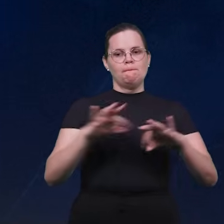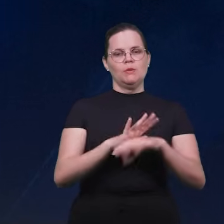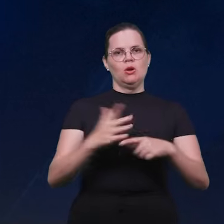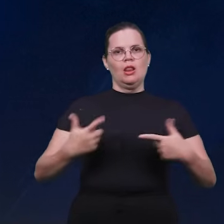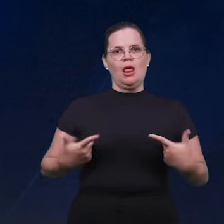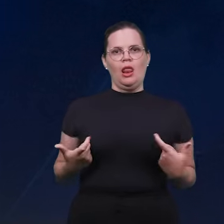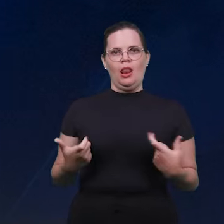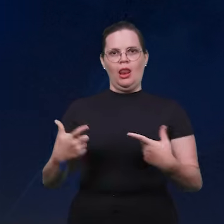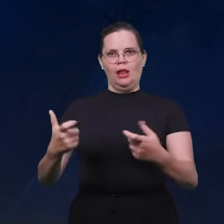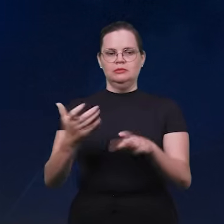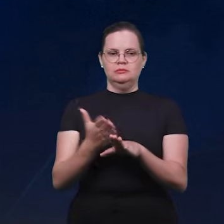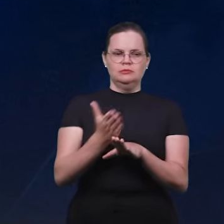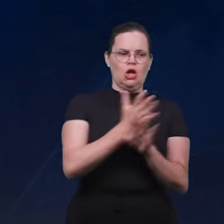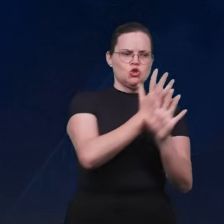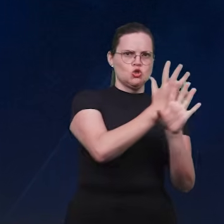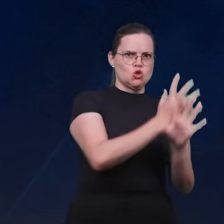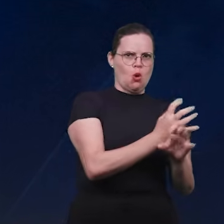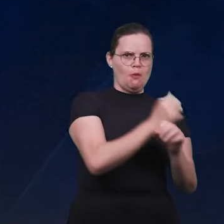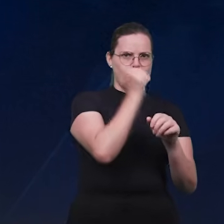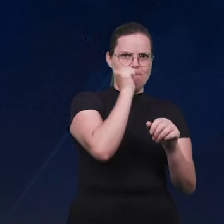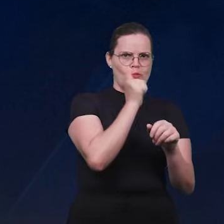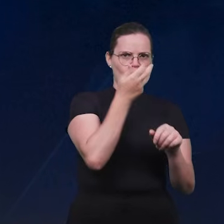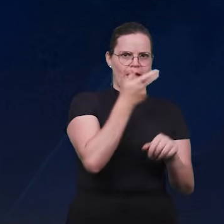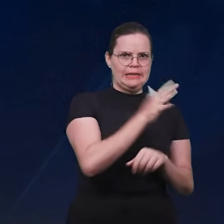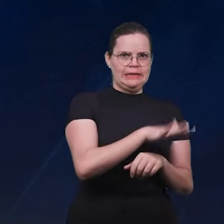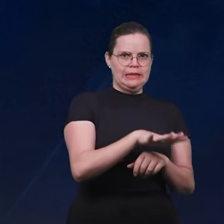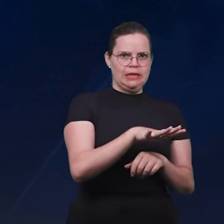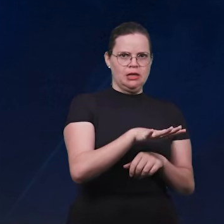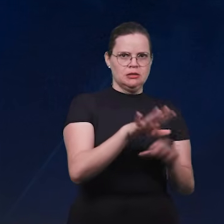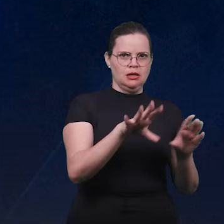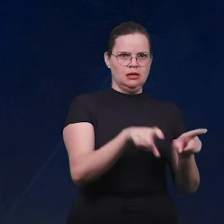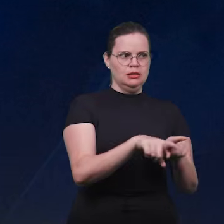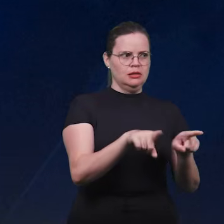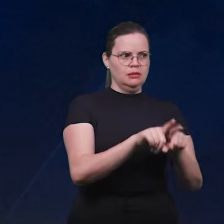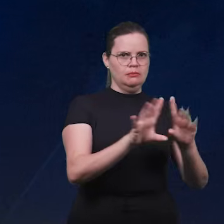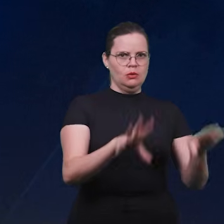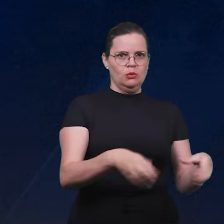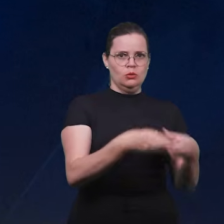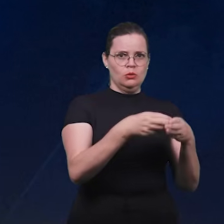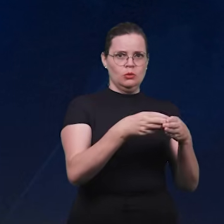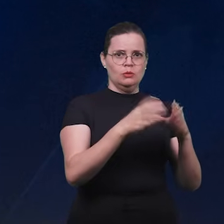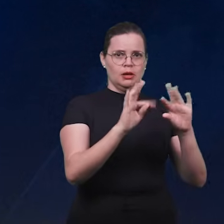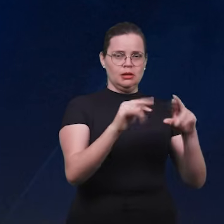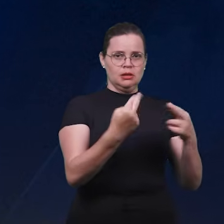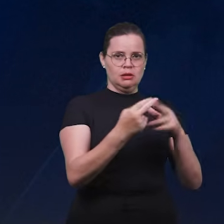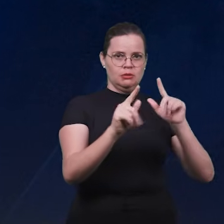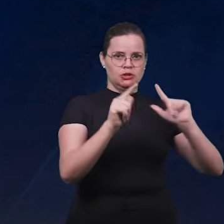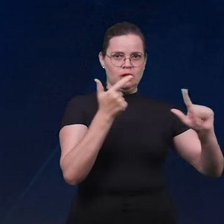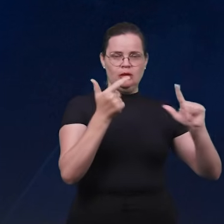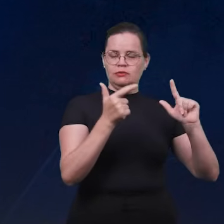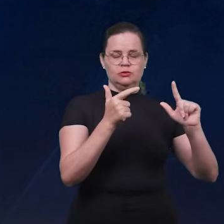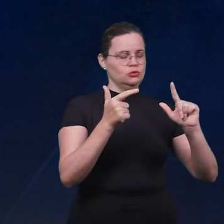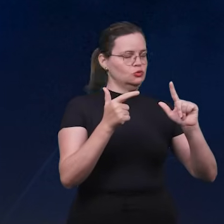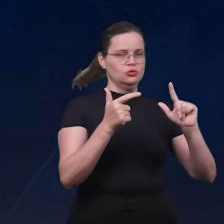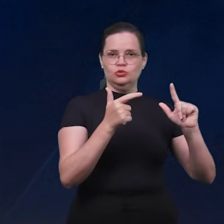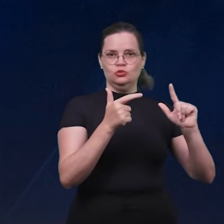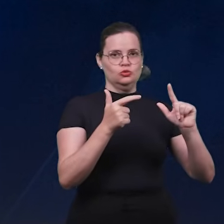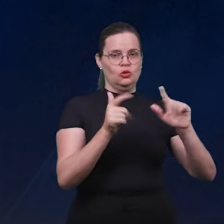contar mulheres e crianças e toda a tribo de Levi, que partiu com eles apenas